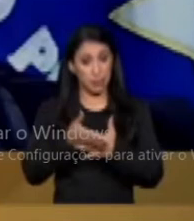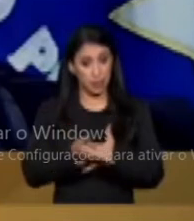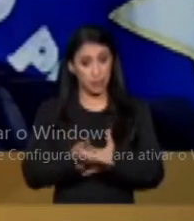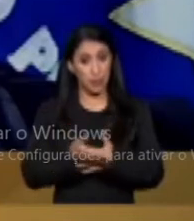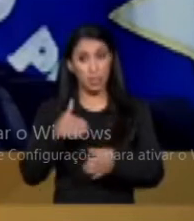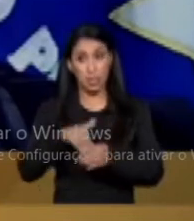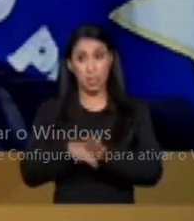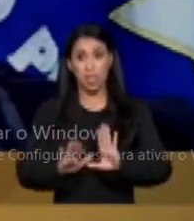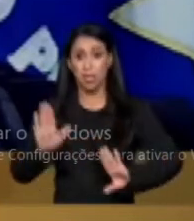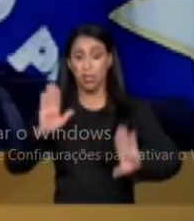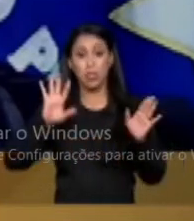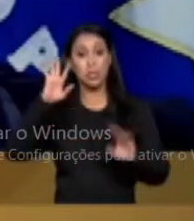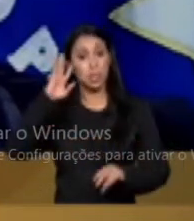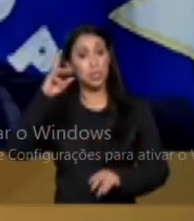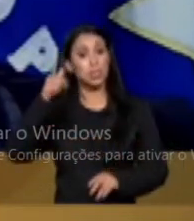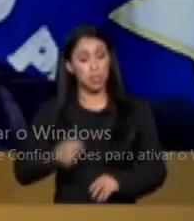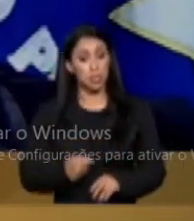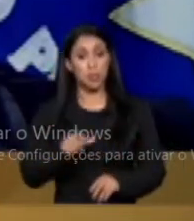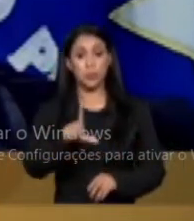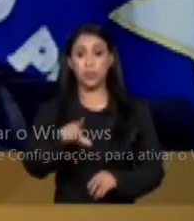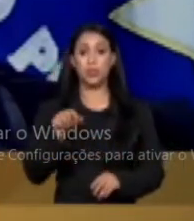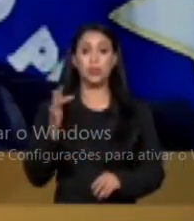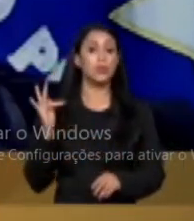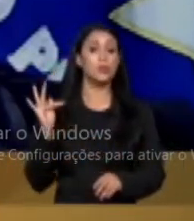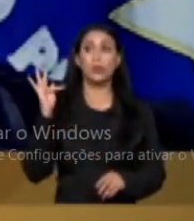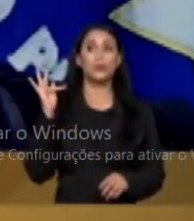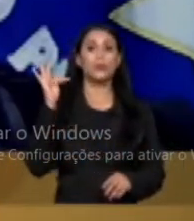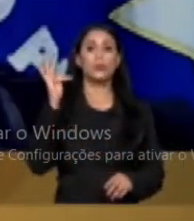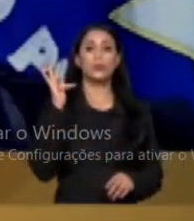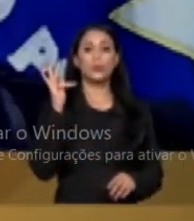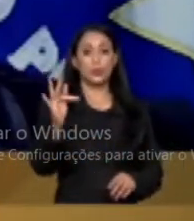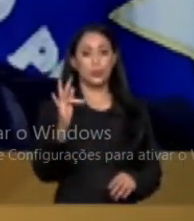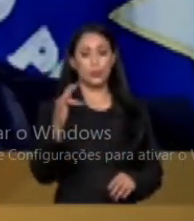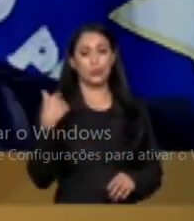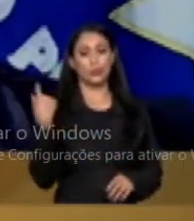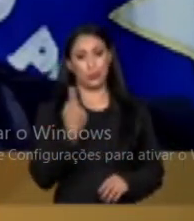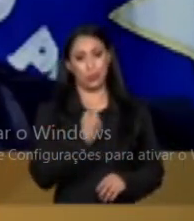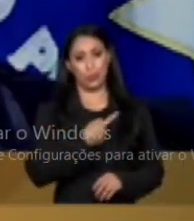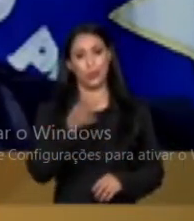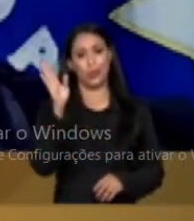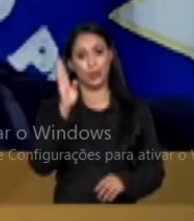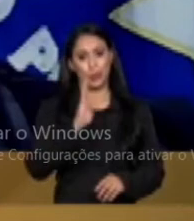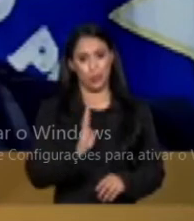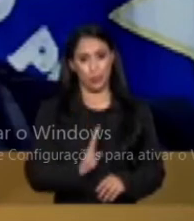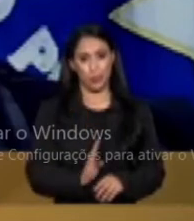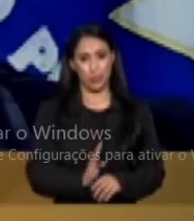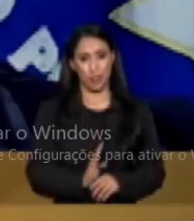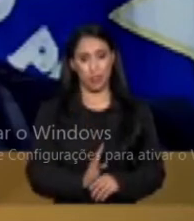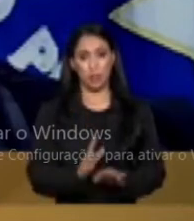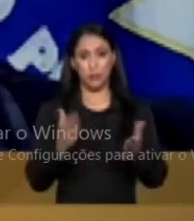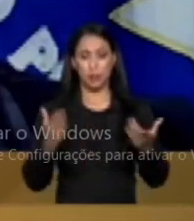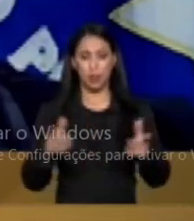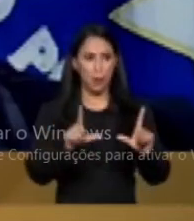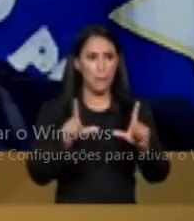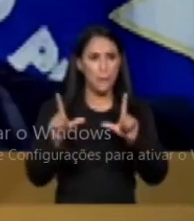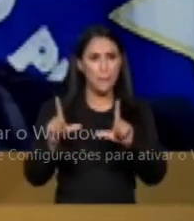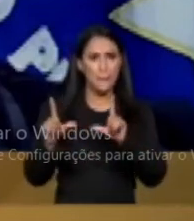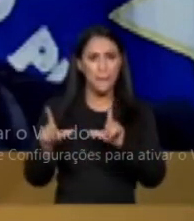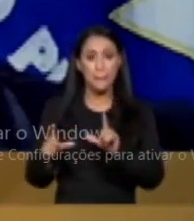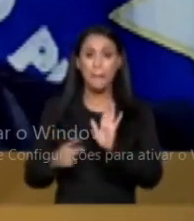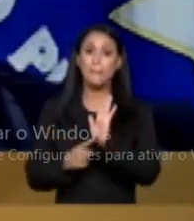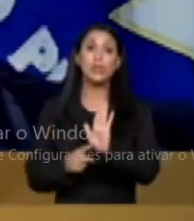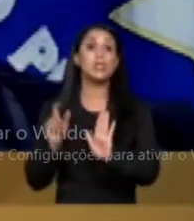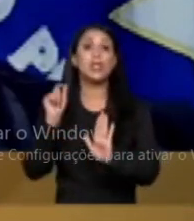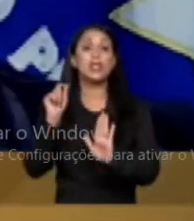eleições que decidimos e escolhemos o futuro da nossa nação. E essa propaganda eleitoral define quem são